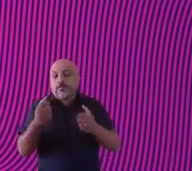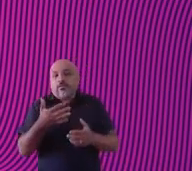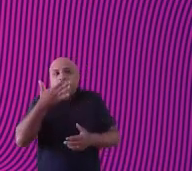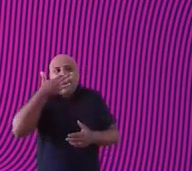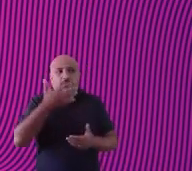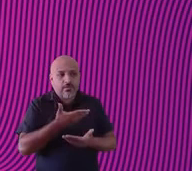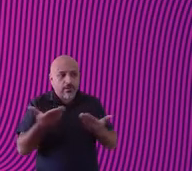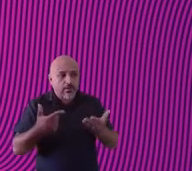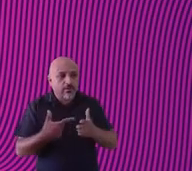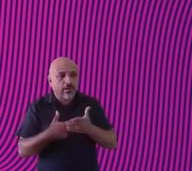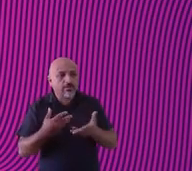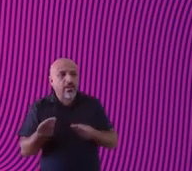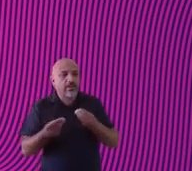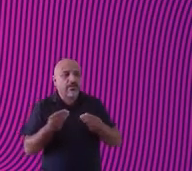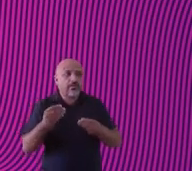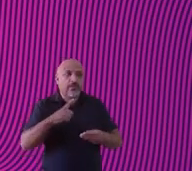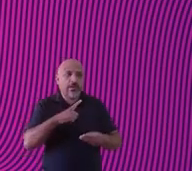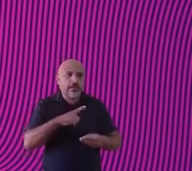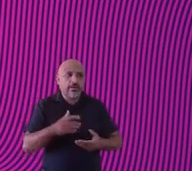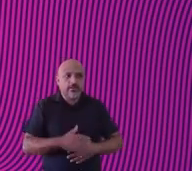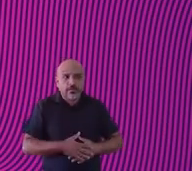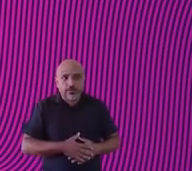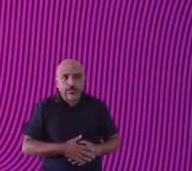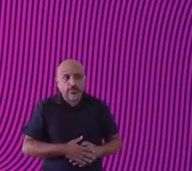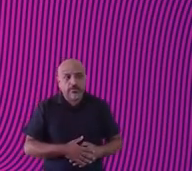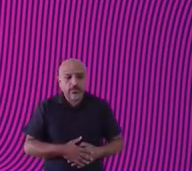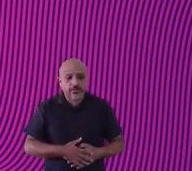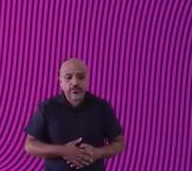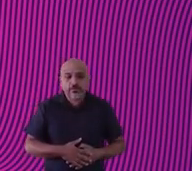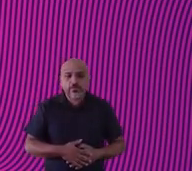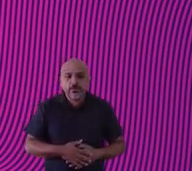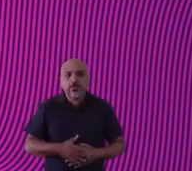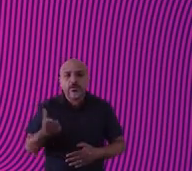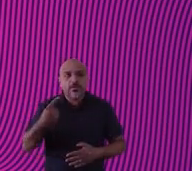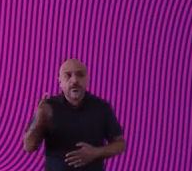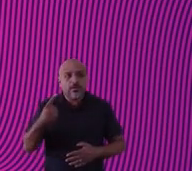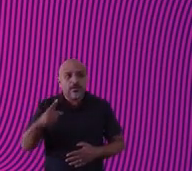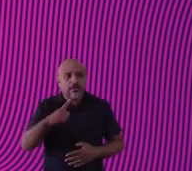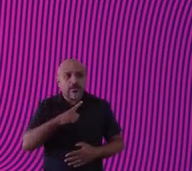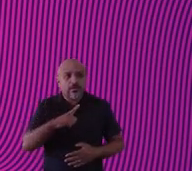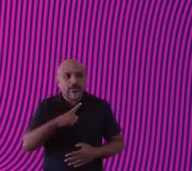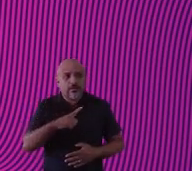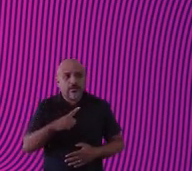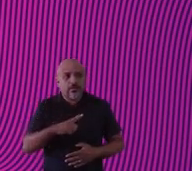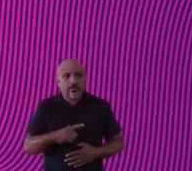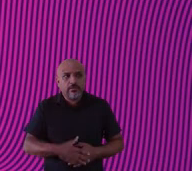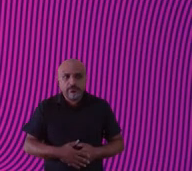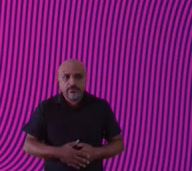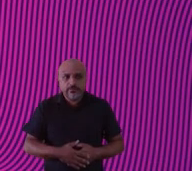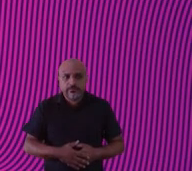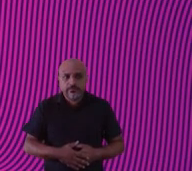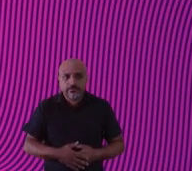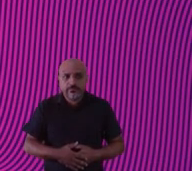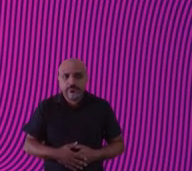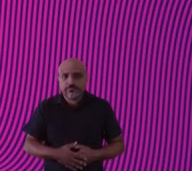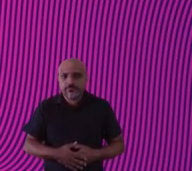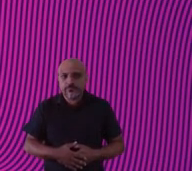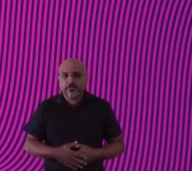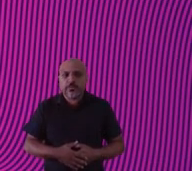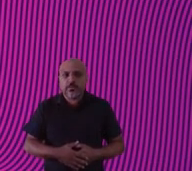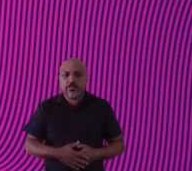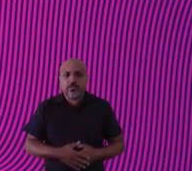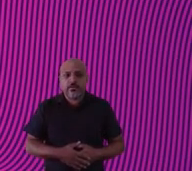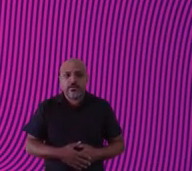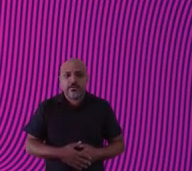está na expectativa da aprovação regulatória do primeiro carro aqui para milhão o mané a gente tem essa perspectiva consultar ciao e